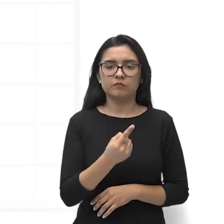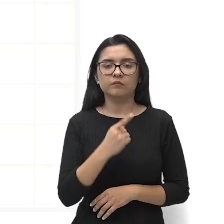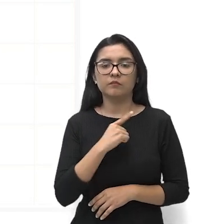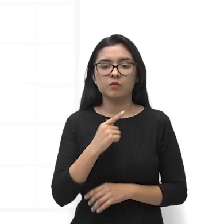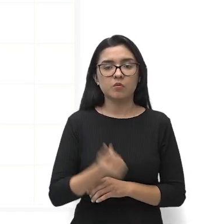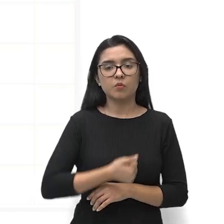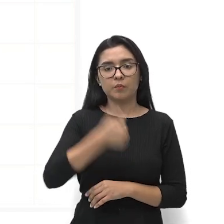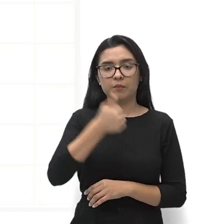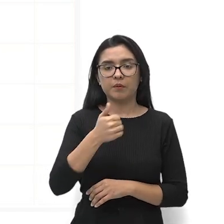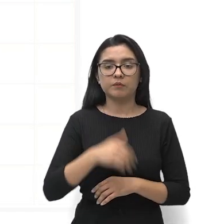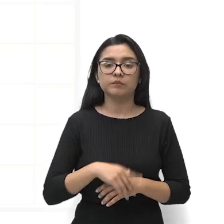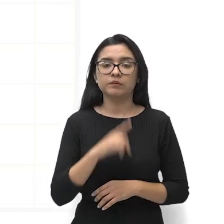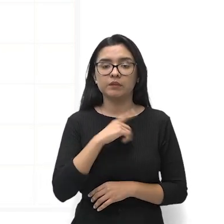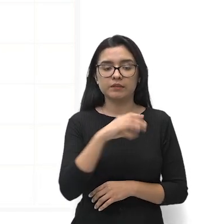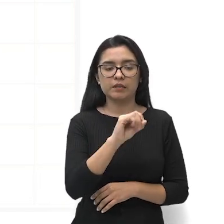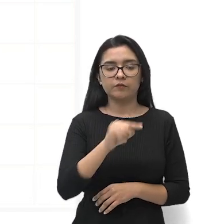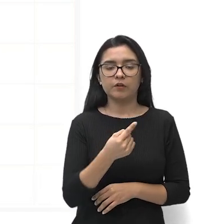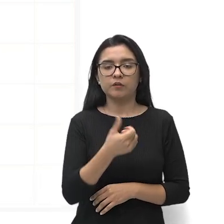aqui? 2.